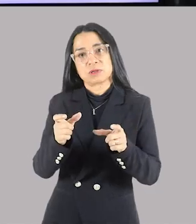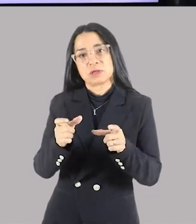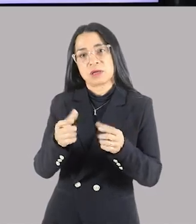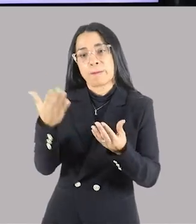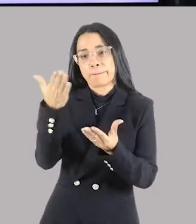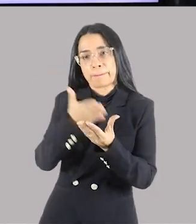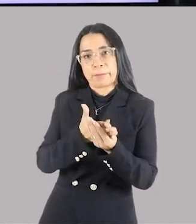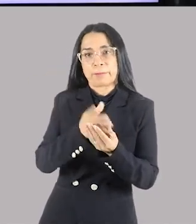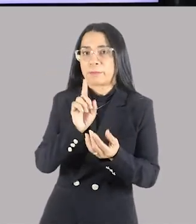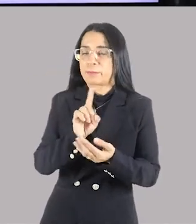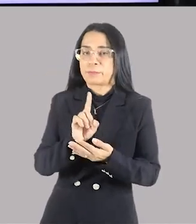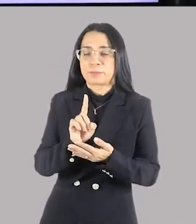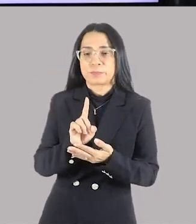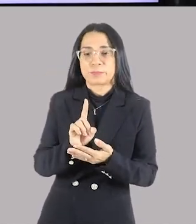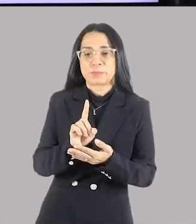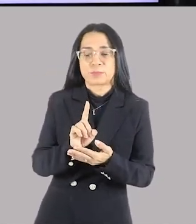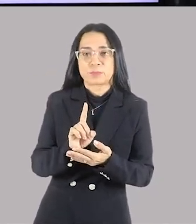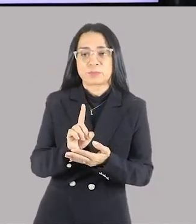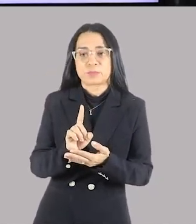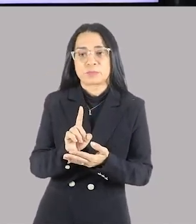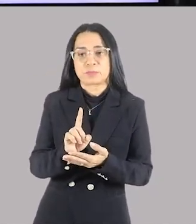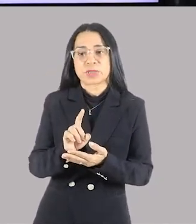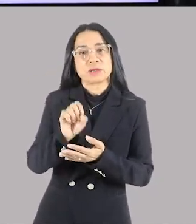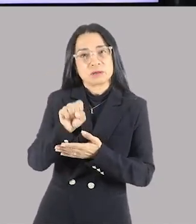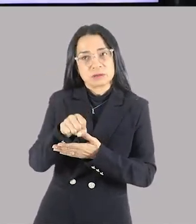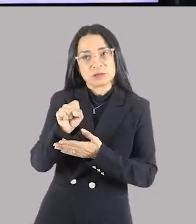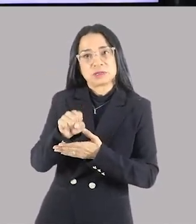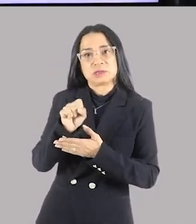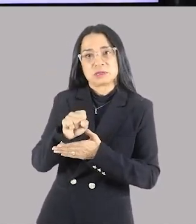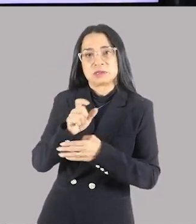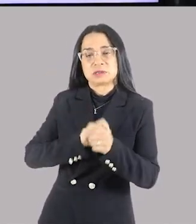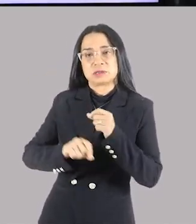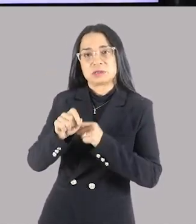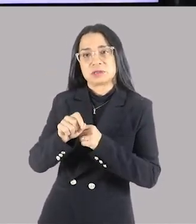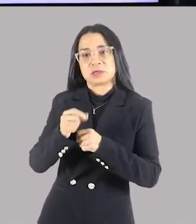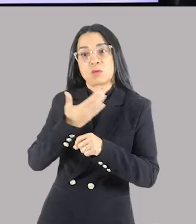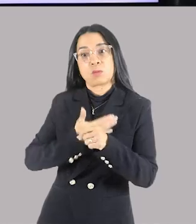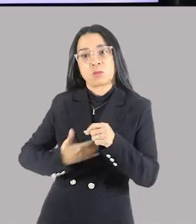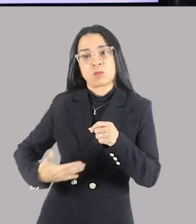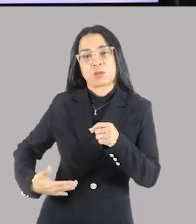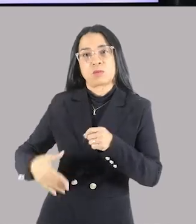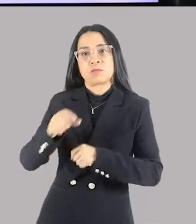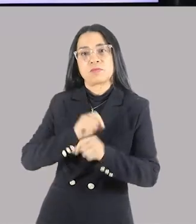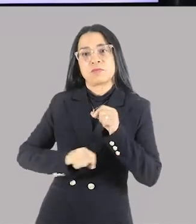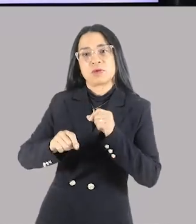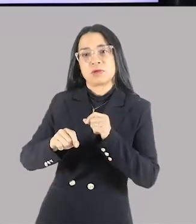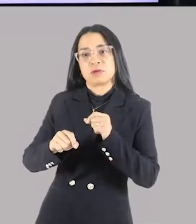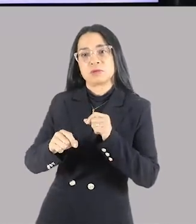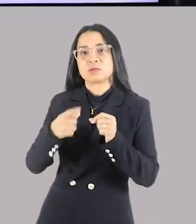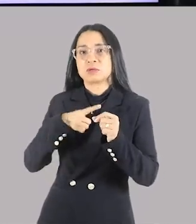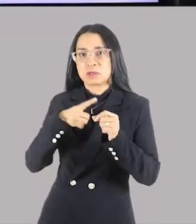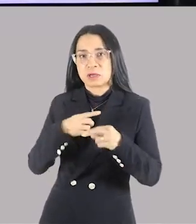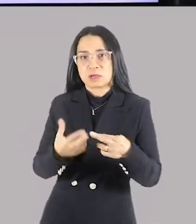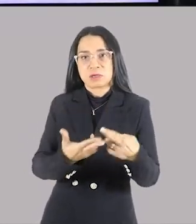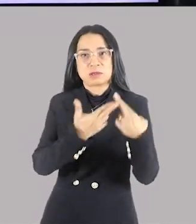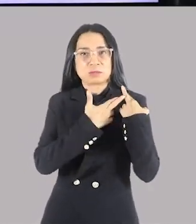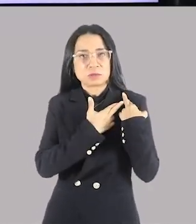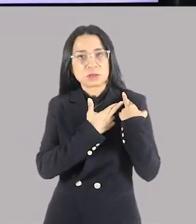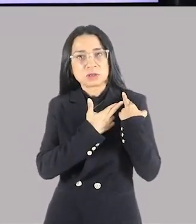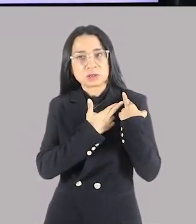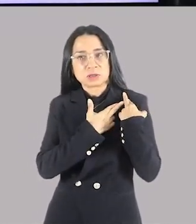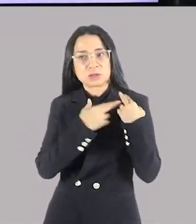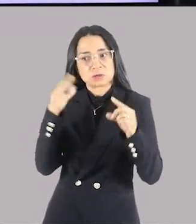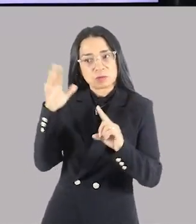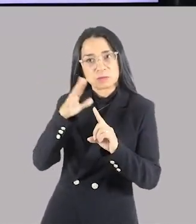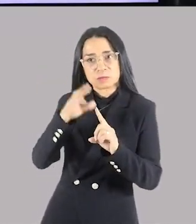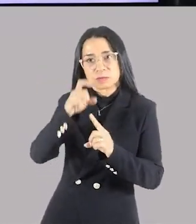processado, será a entidade administrativa a que esse órgão é submetido. O hospital é um